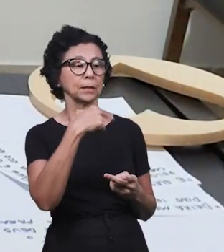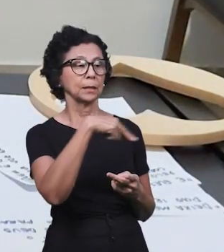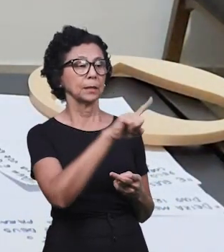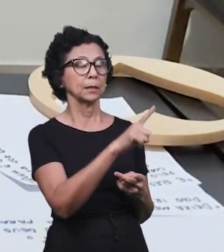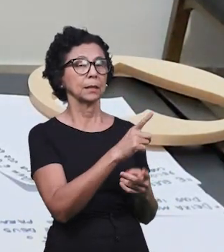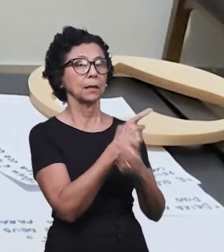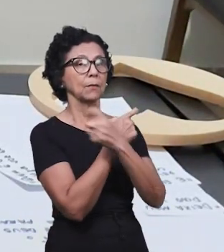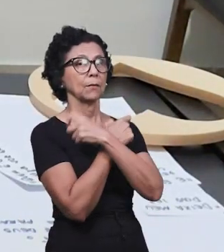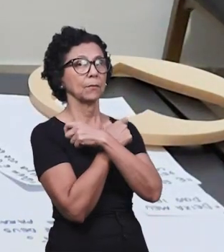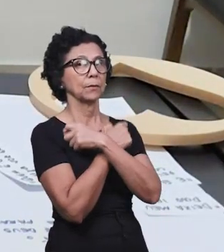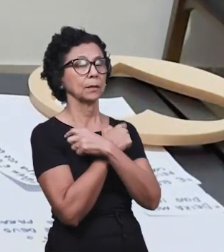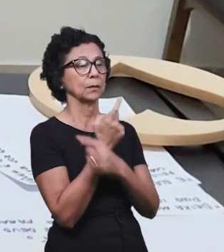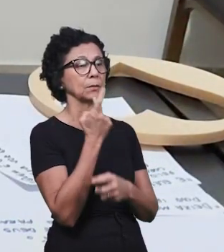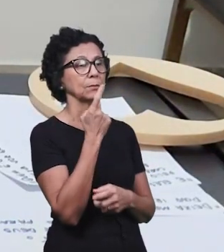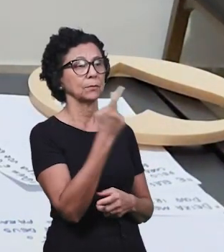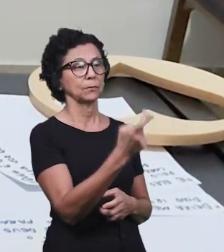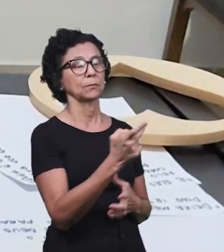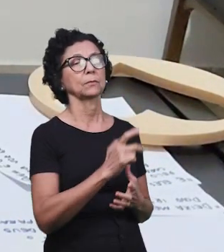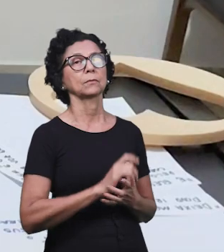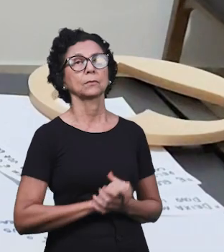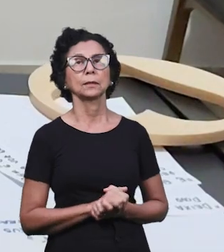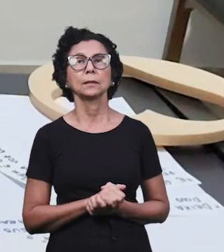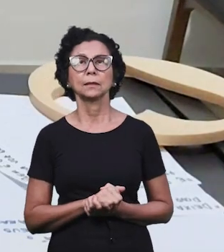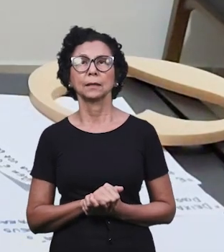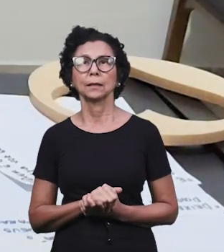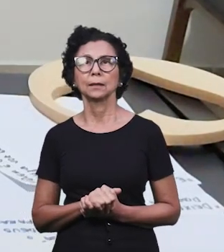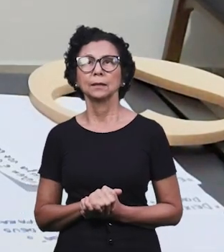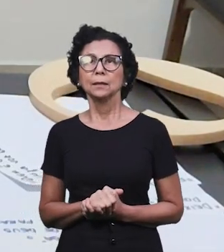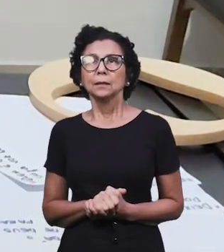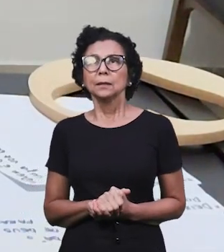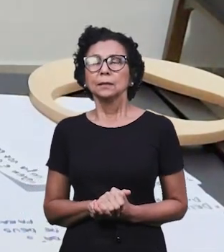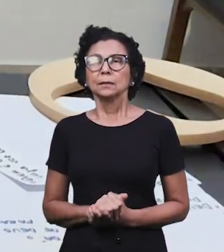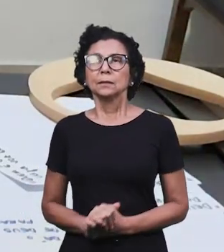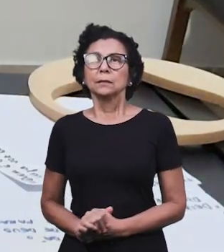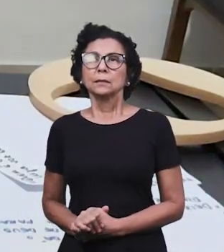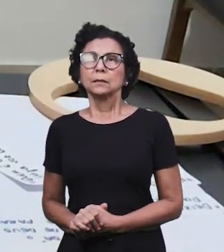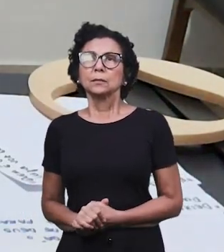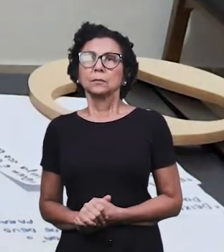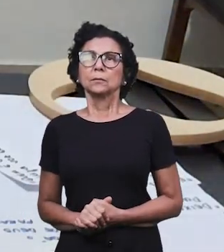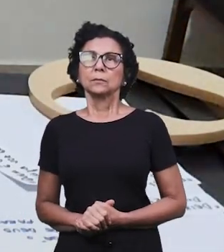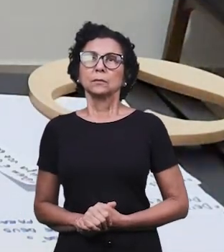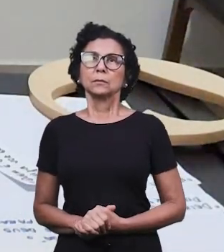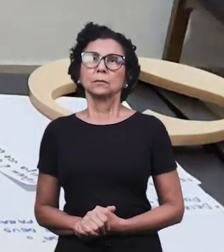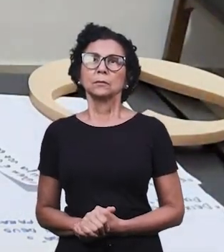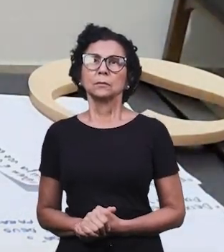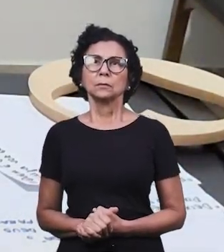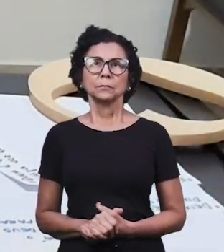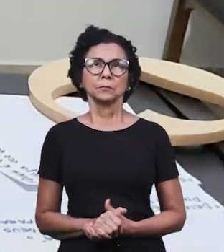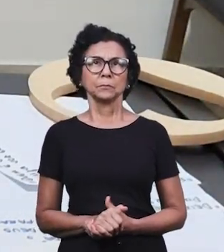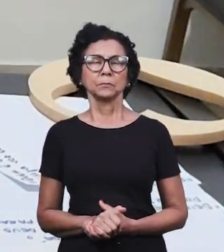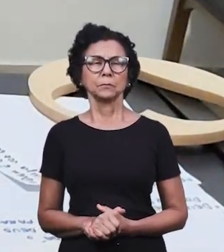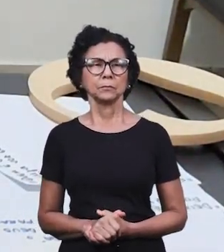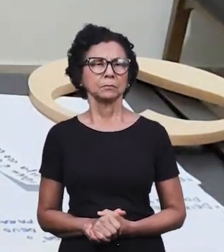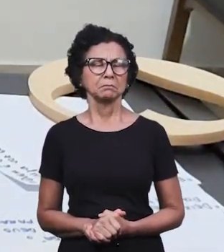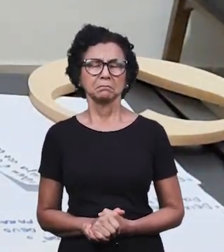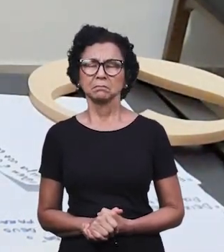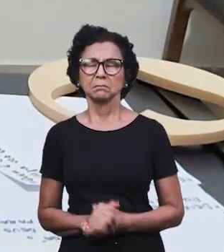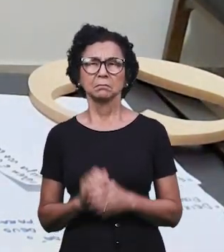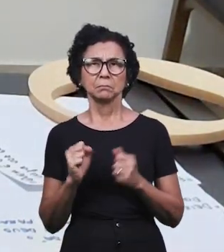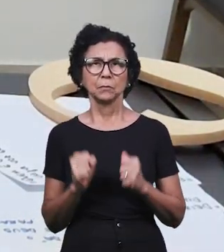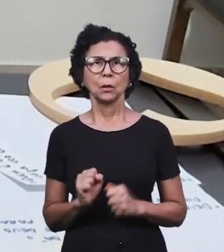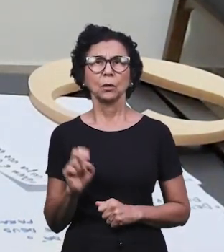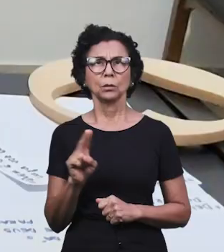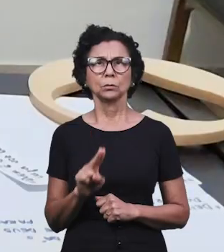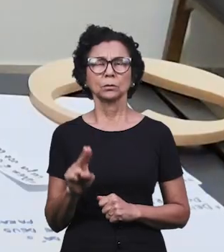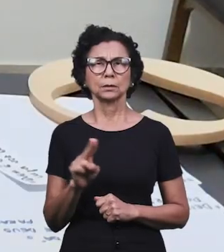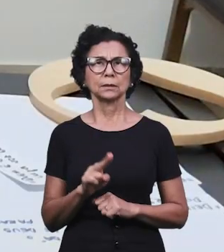falar. Então aqui a gente já pode trabalhar um assunto muito importante para a acessibilidade, que o Senhor nos usa independente